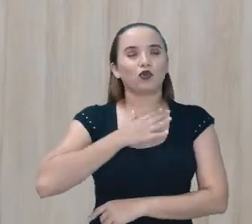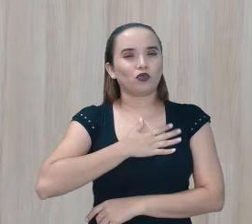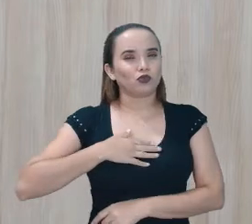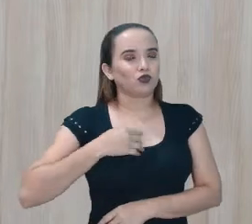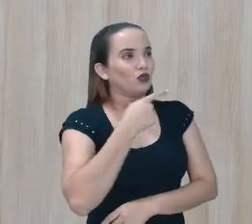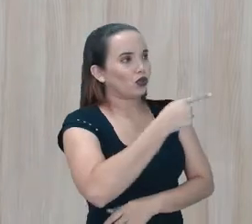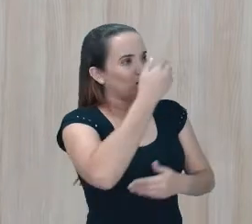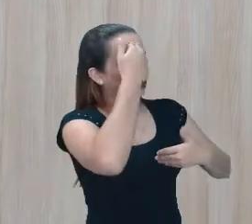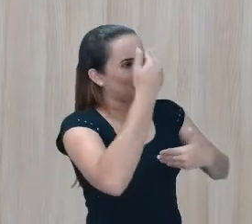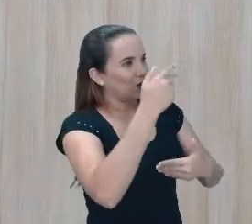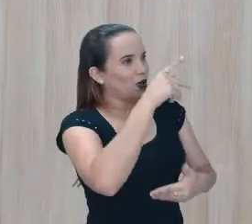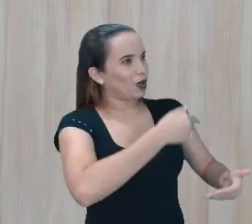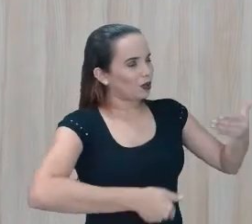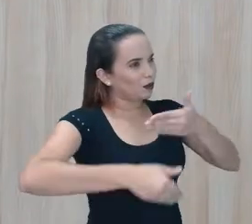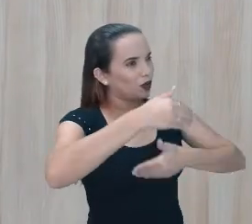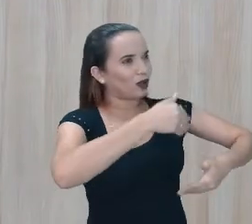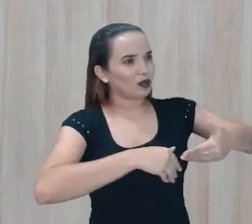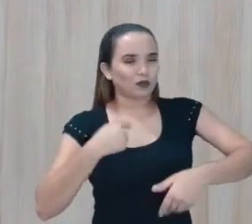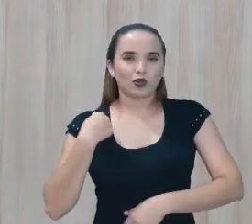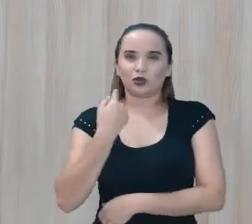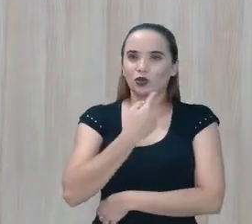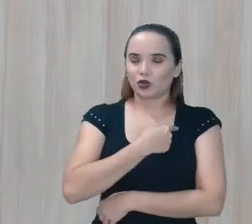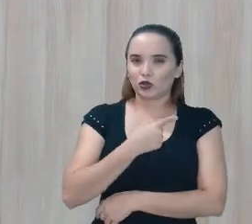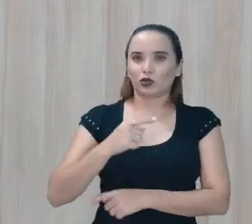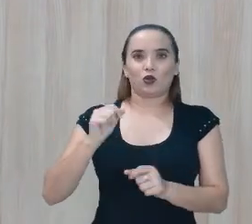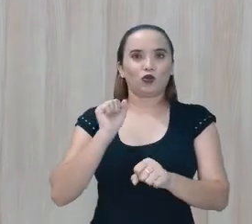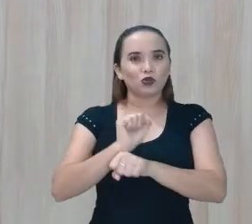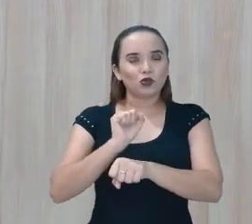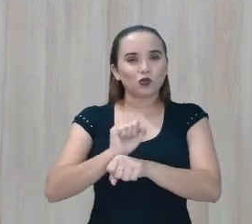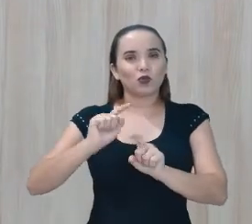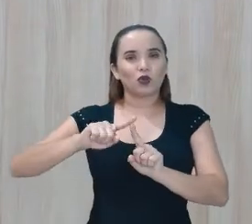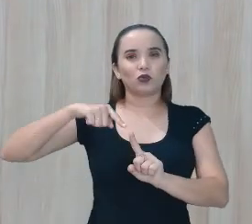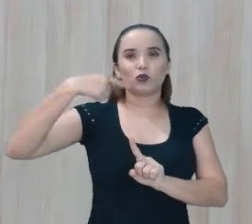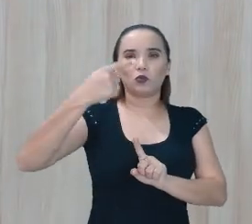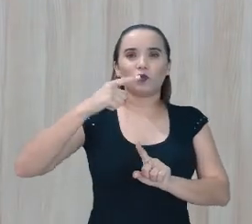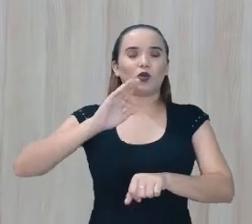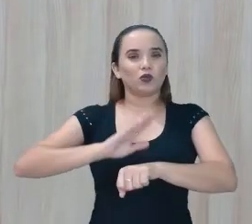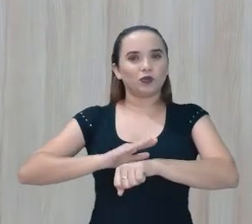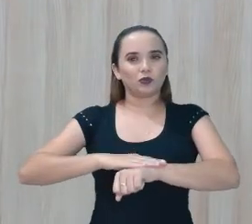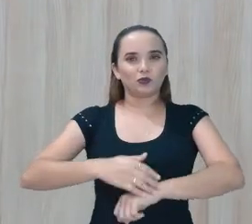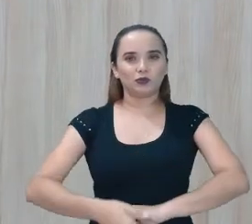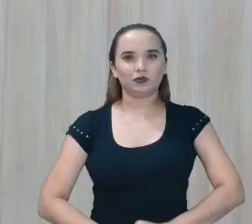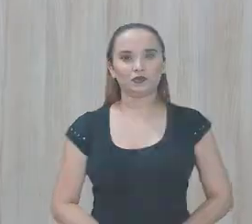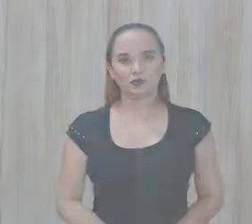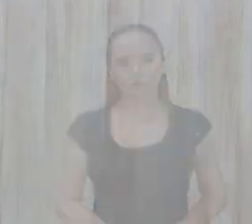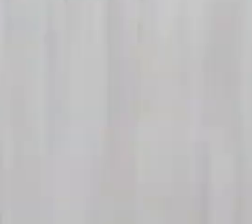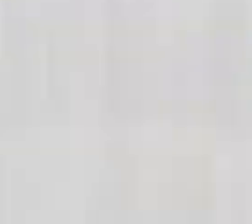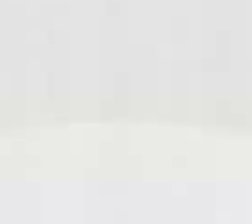participação e nós te aguardando no nosso próximo momento.